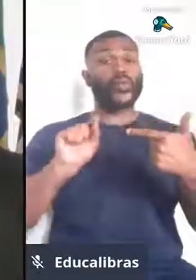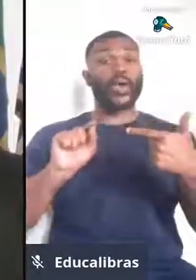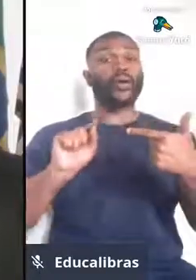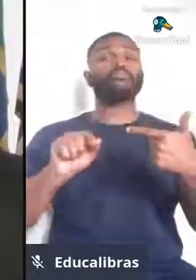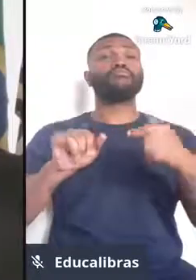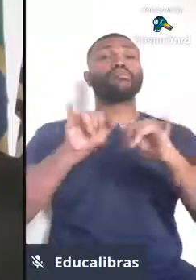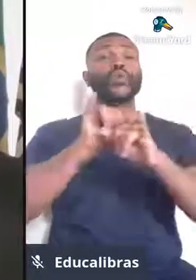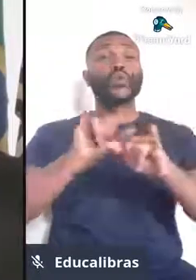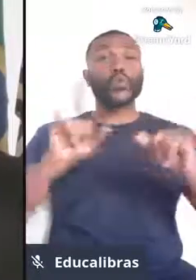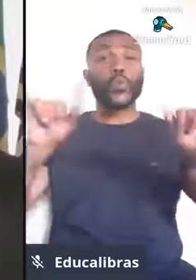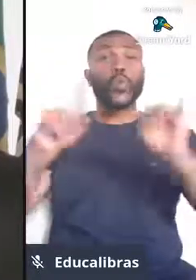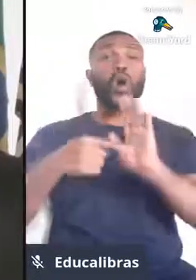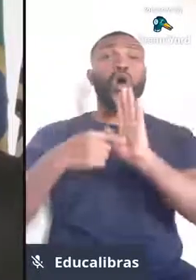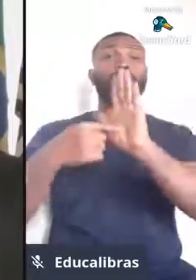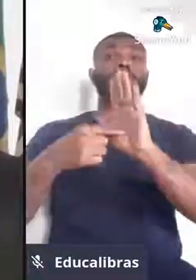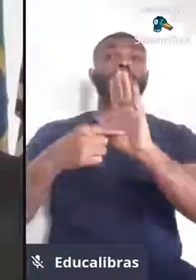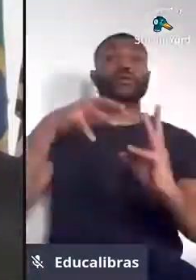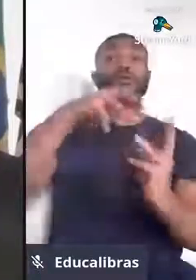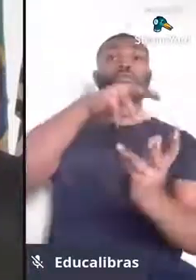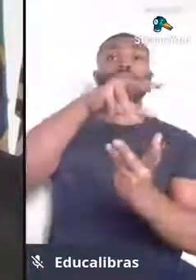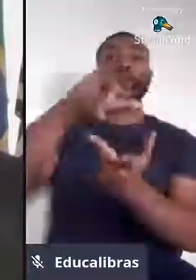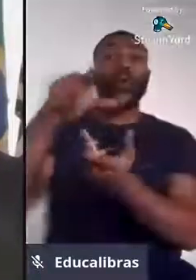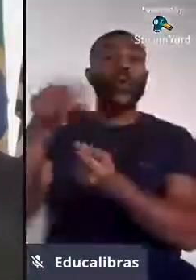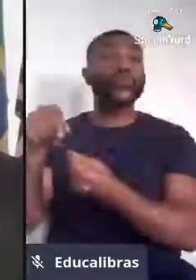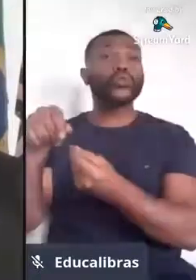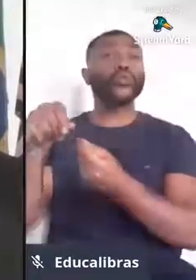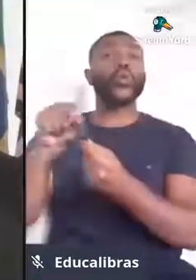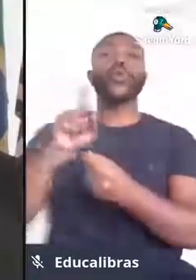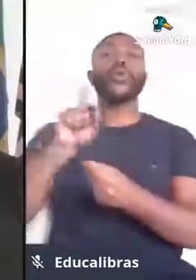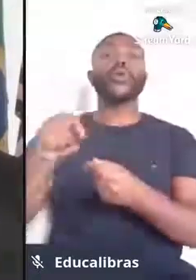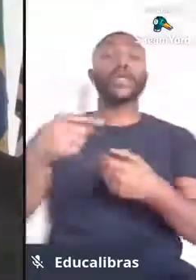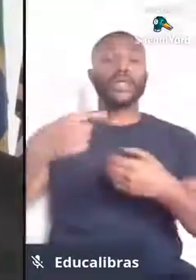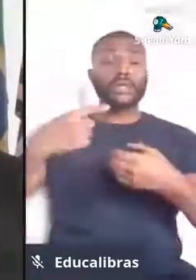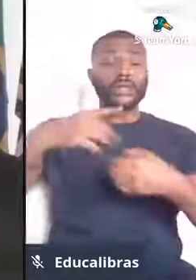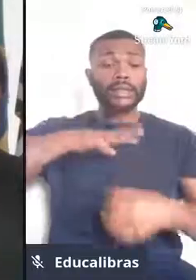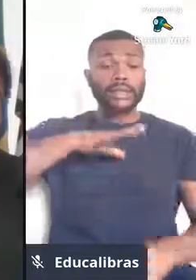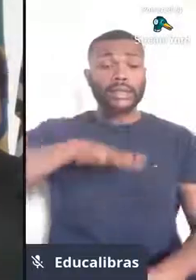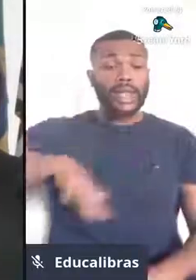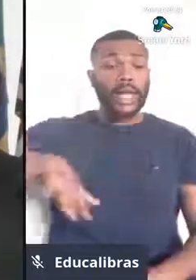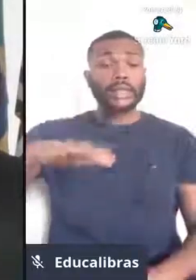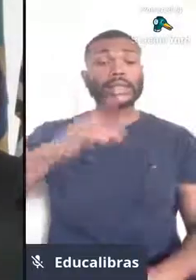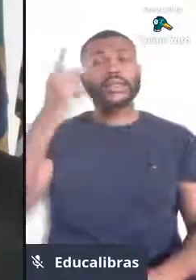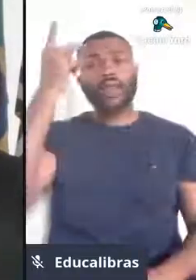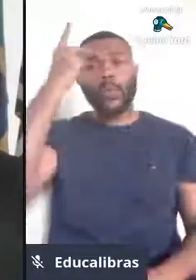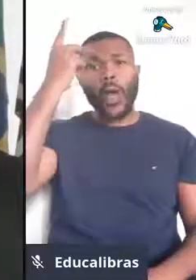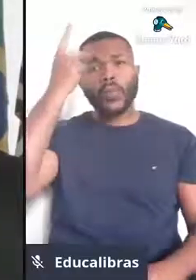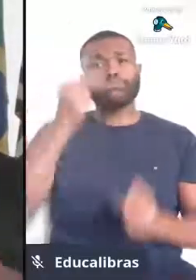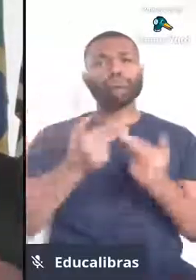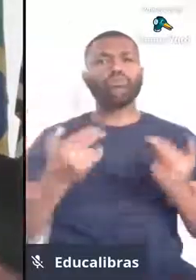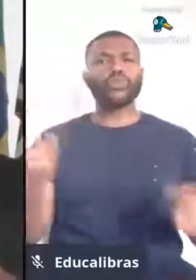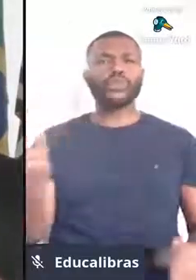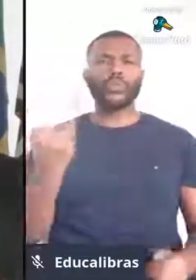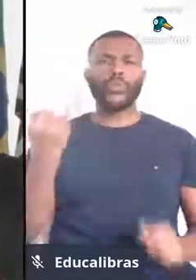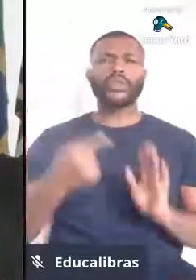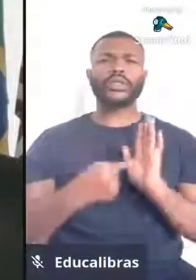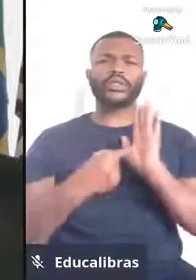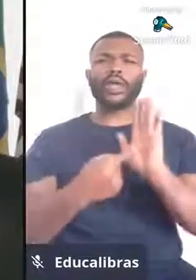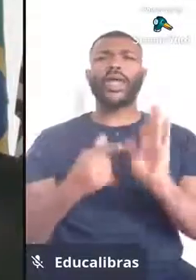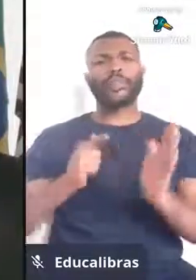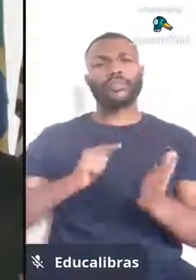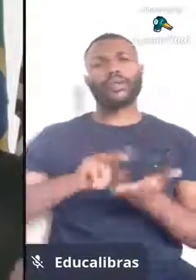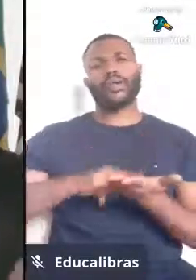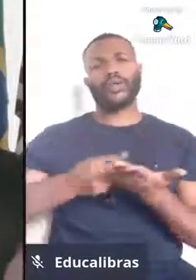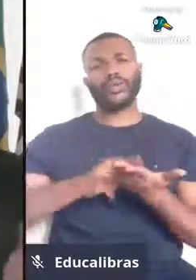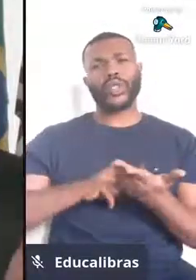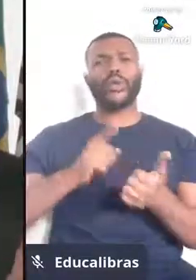quais são os grandes atrativos que a cidade de São Paulo tem. Essa é a frente que trabalha em inglês, em espanhol, ou em francês, enfim, para